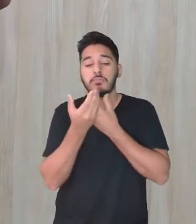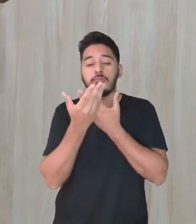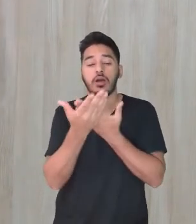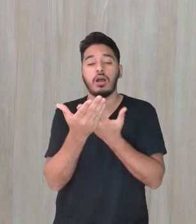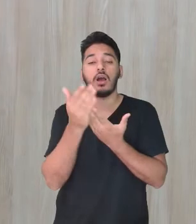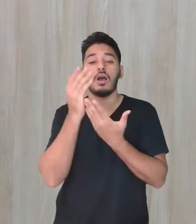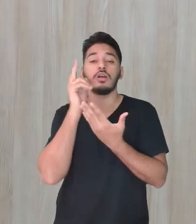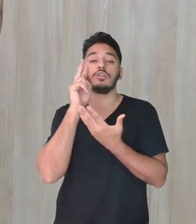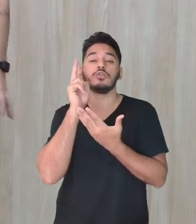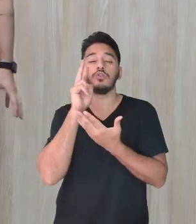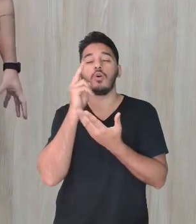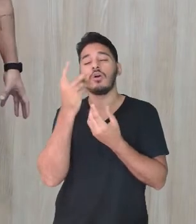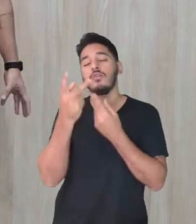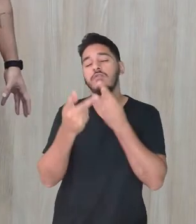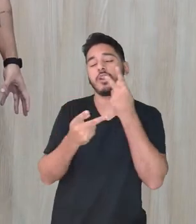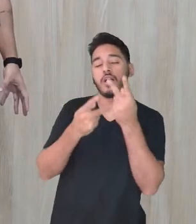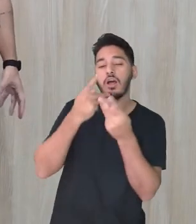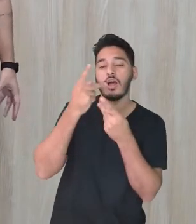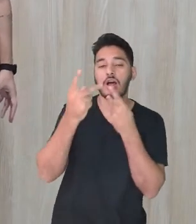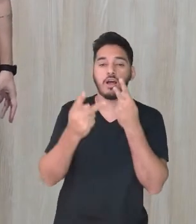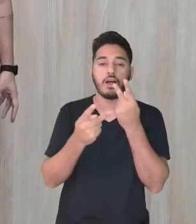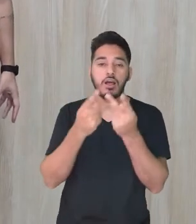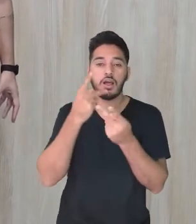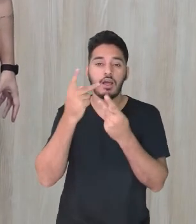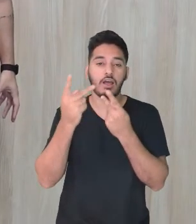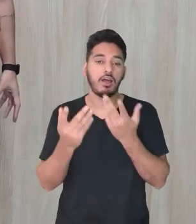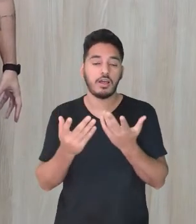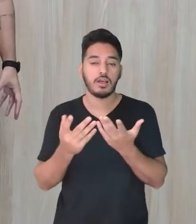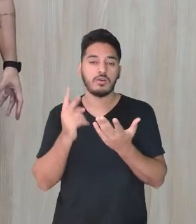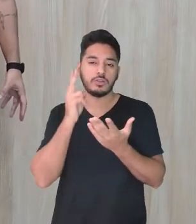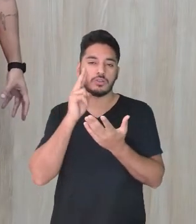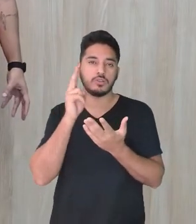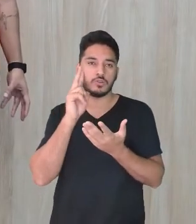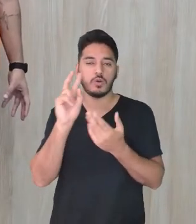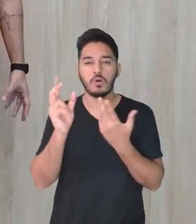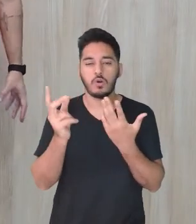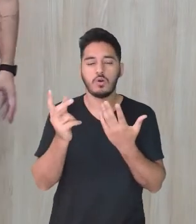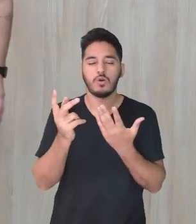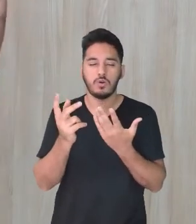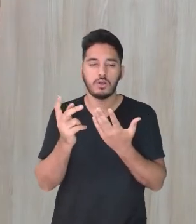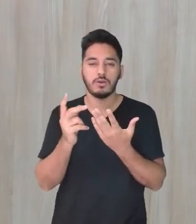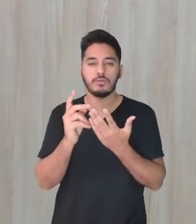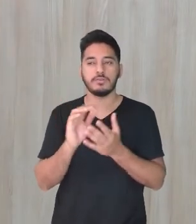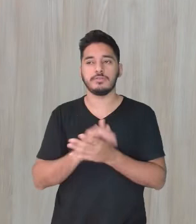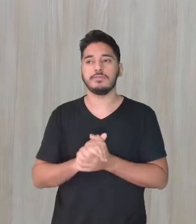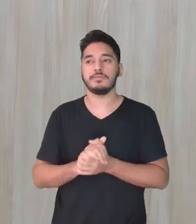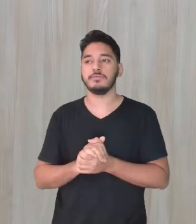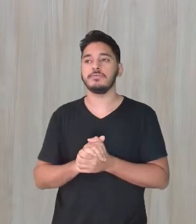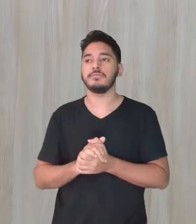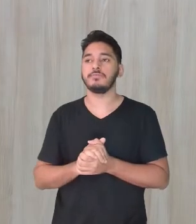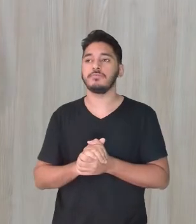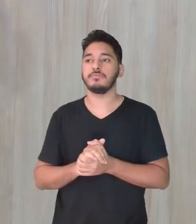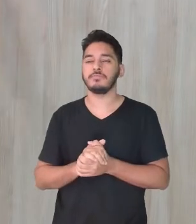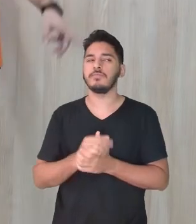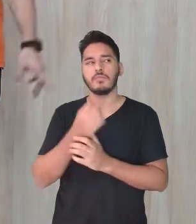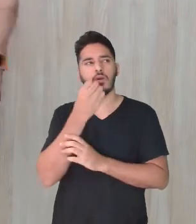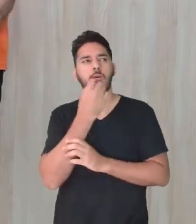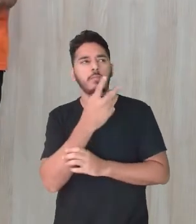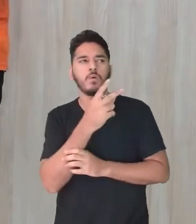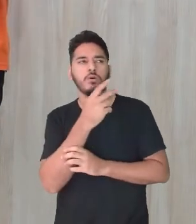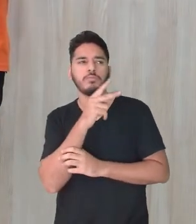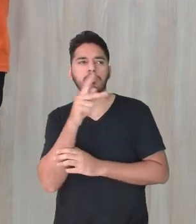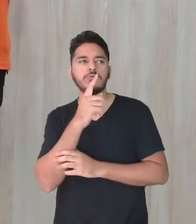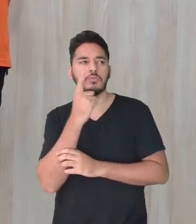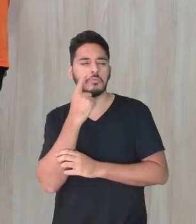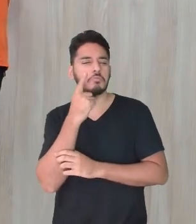tem algo ali a ser passado, uma história, né? Um enredo para ser contado. Muito boa observação da professora, ela